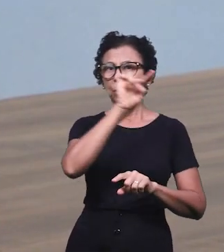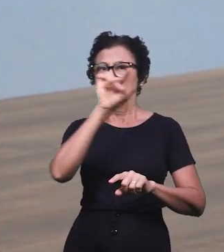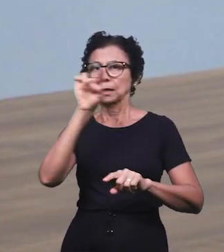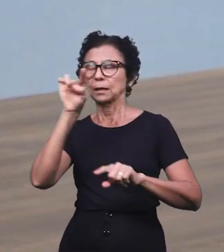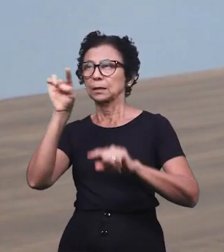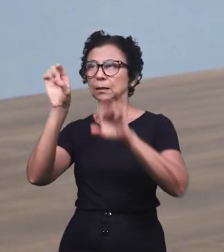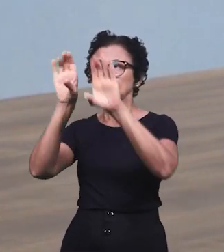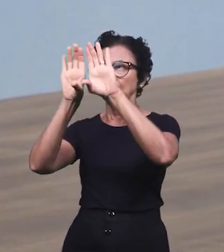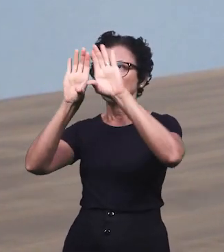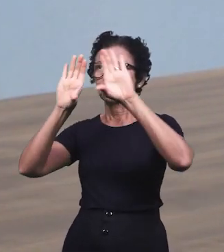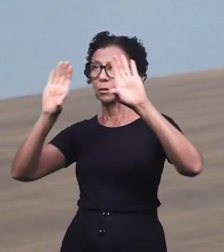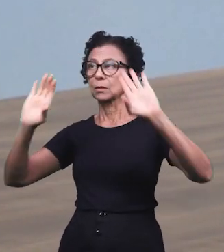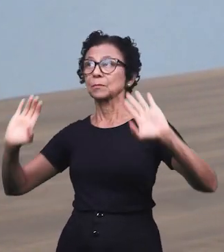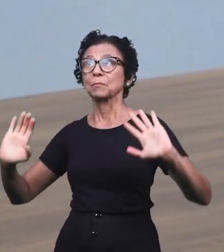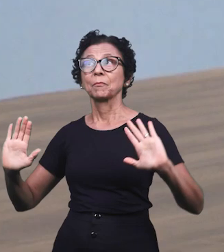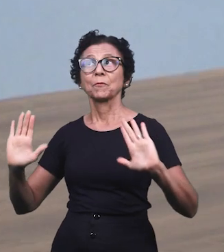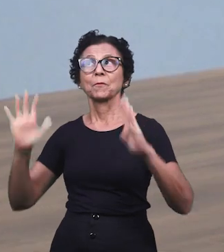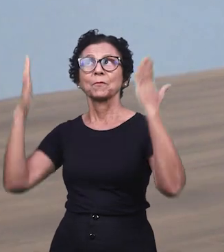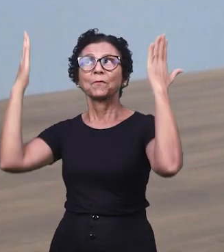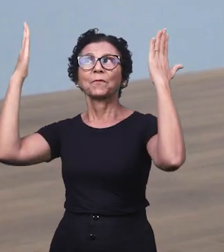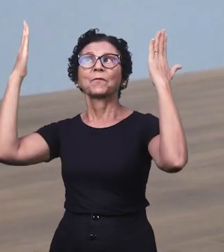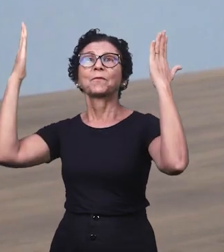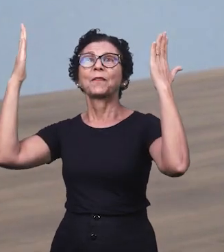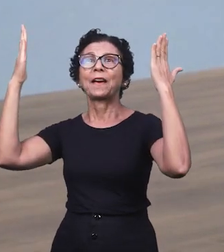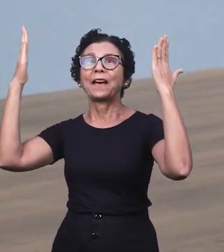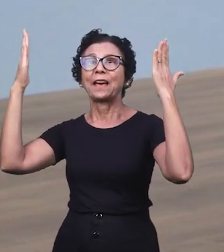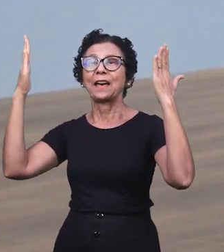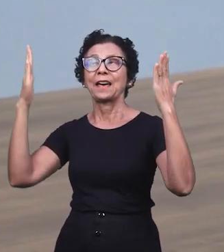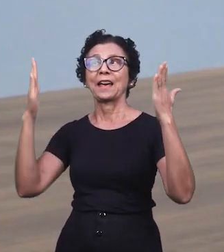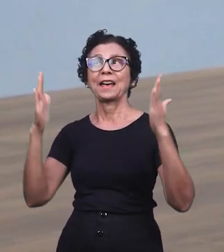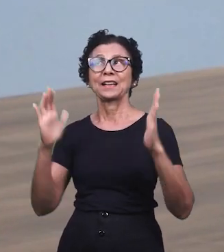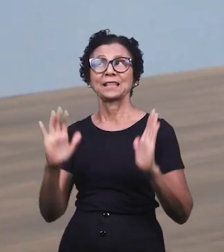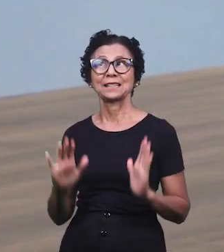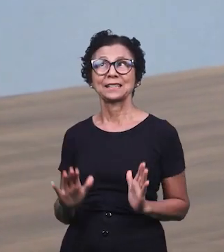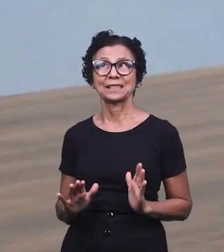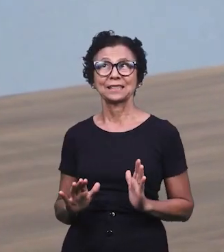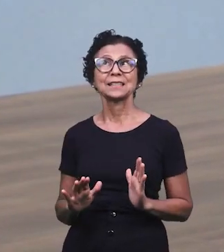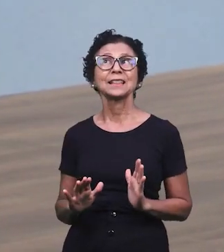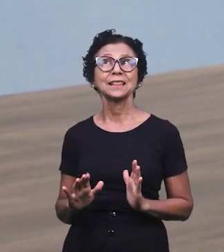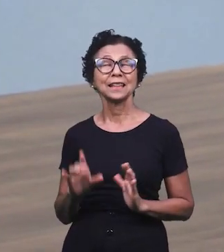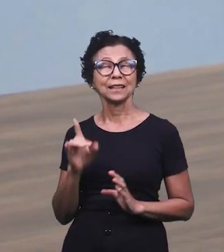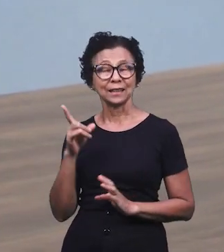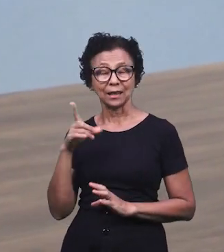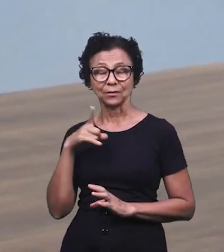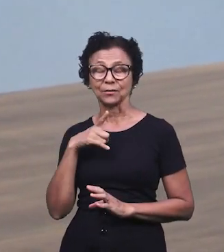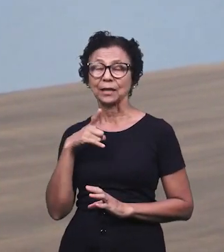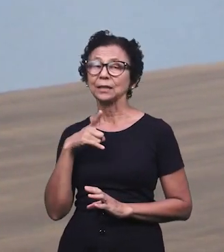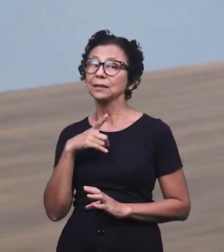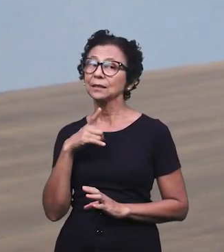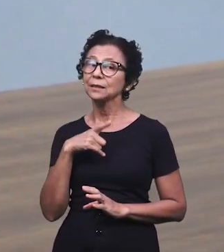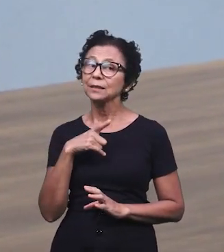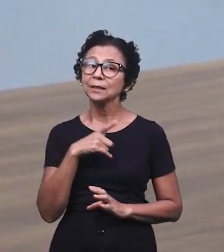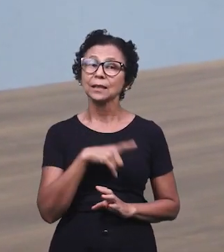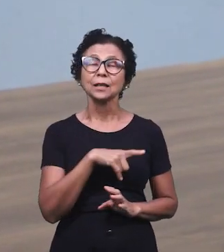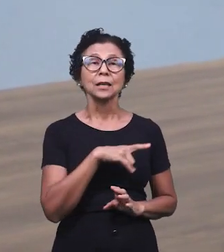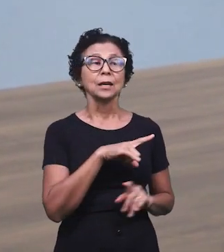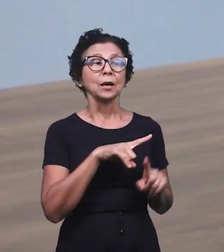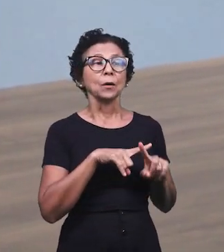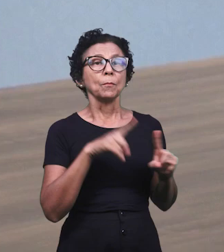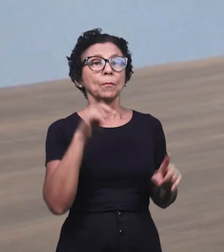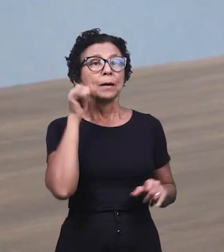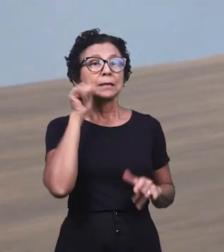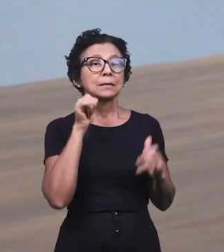uma festa. Mas antes, né, a noiva, que a gente já explicou o que é a noiva, ó, o Espírito